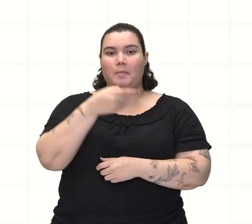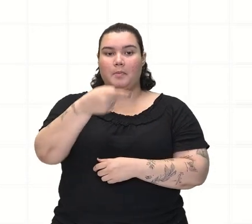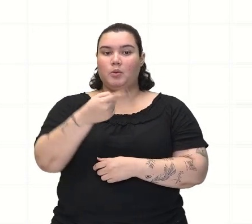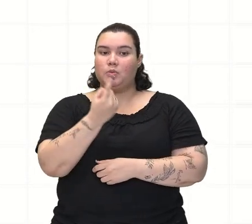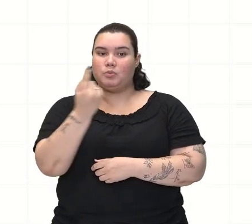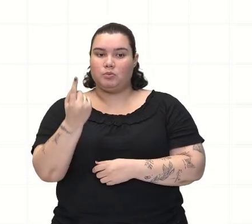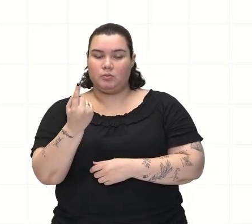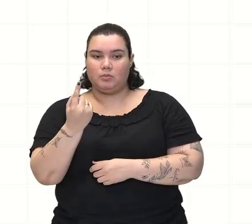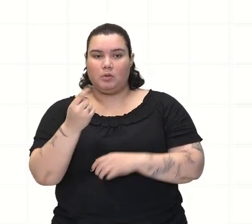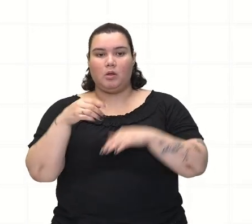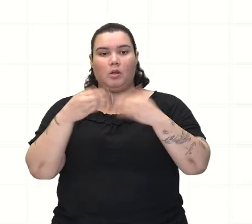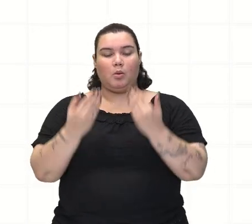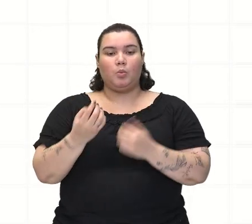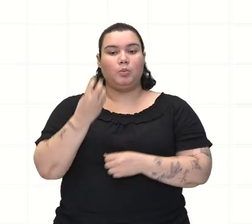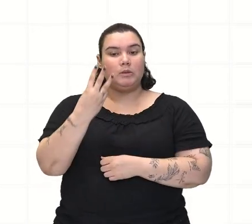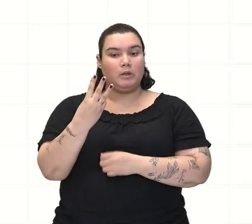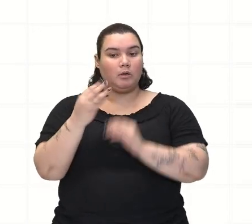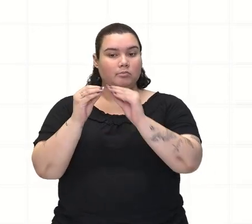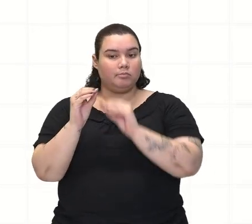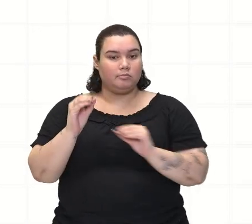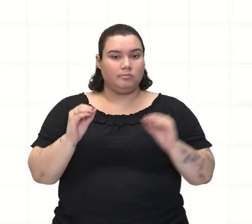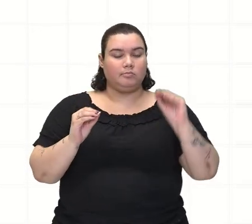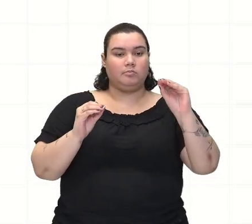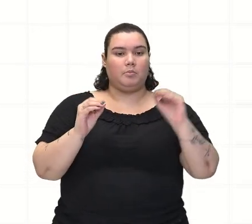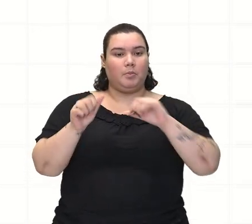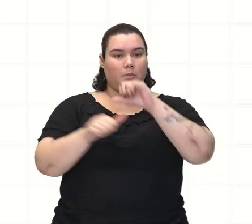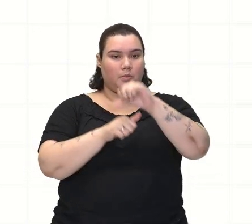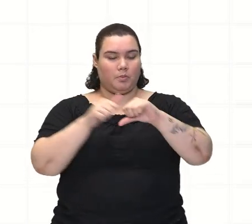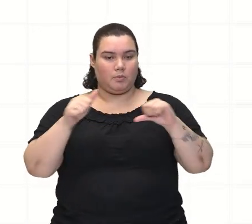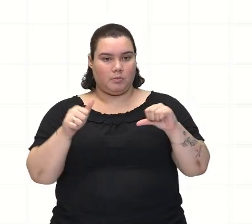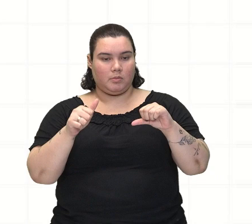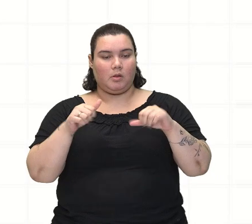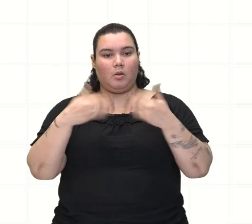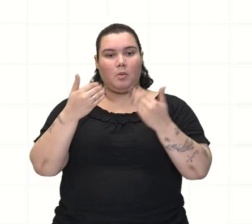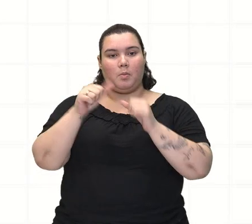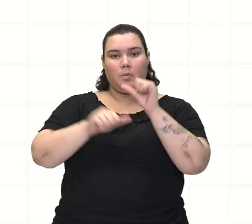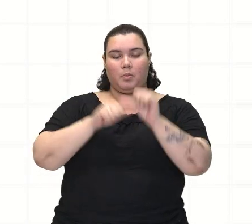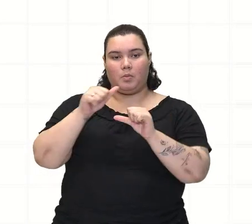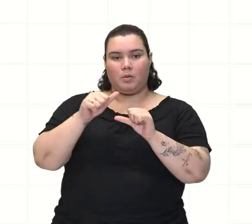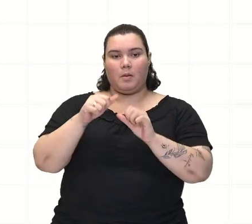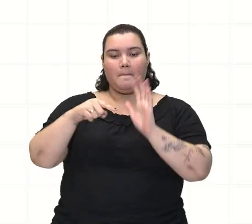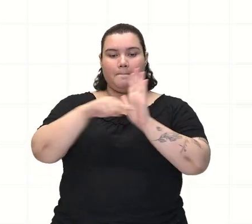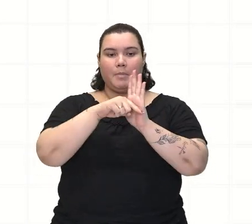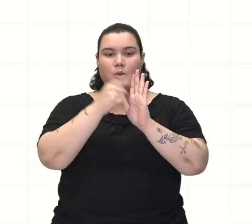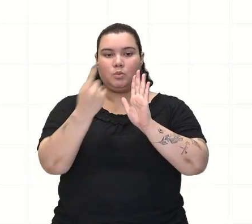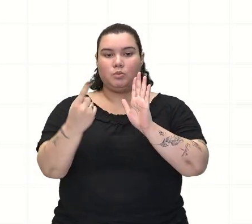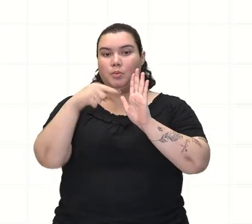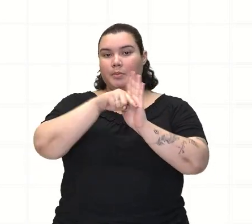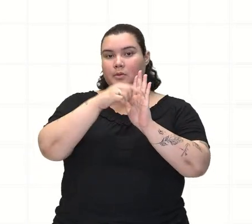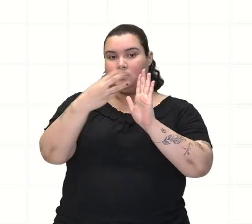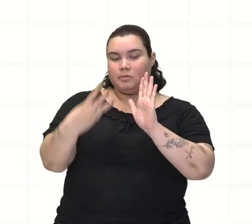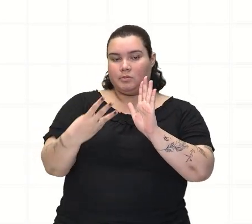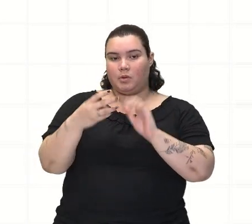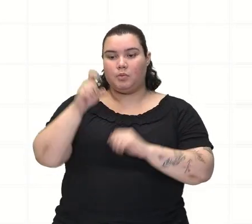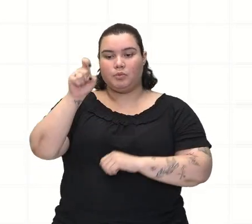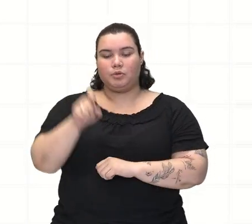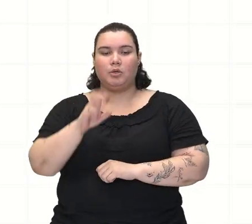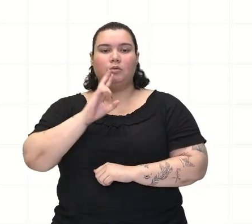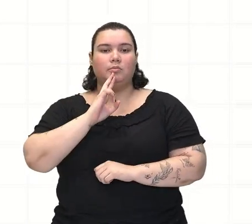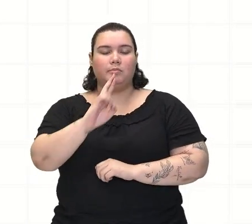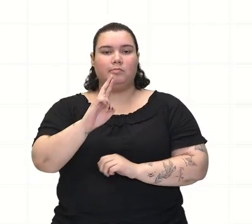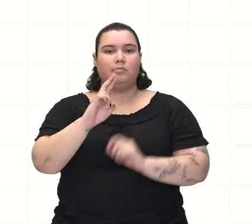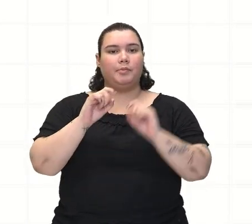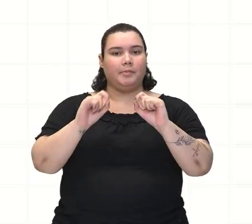1. Vou passar o 3 para o outro lado, vai com o sinal trocado, vai ficar menos 1 menos 3. O x deverá